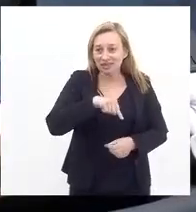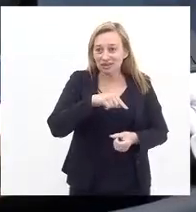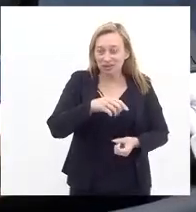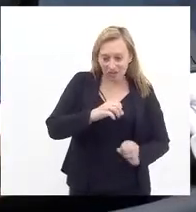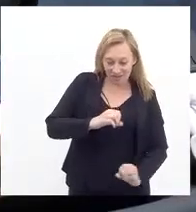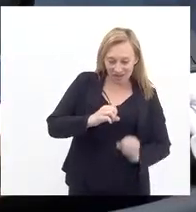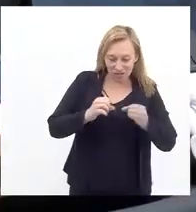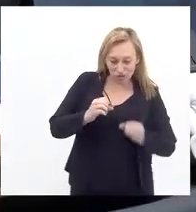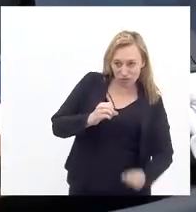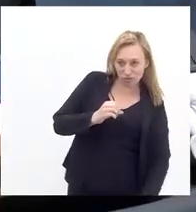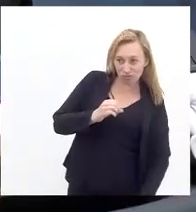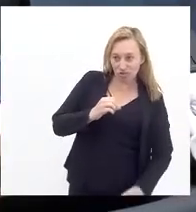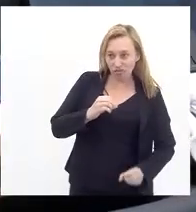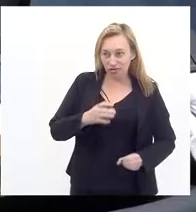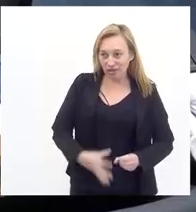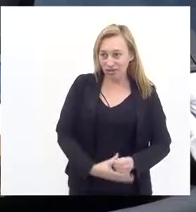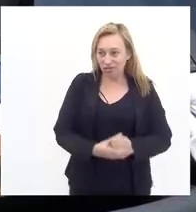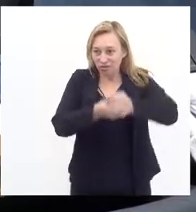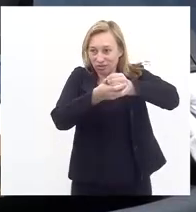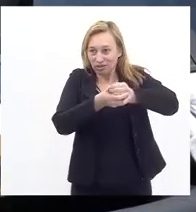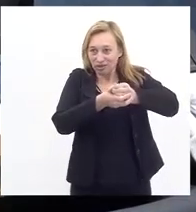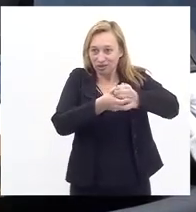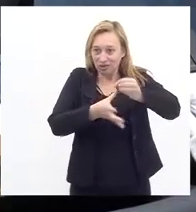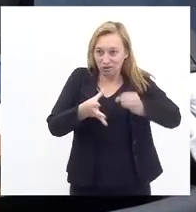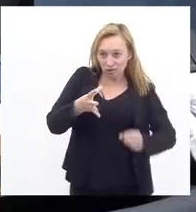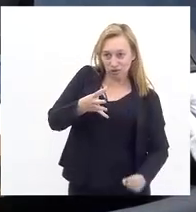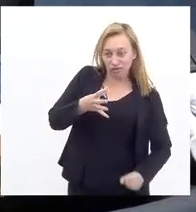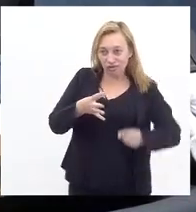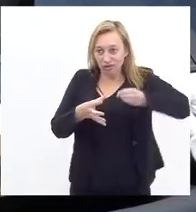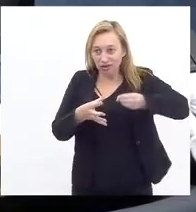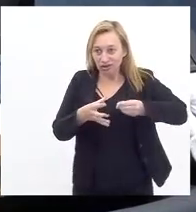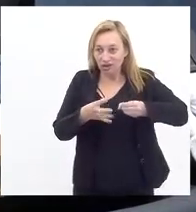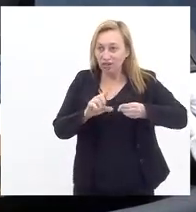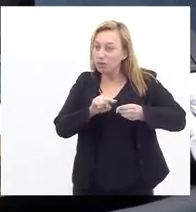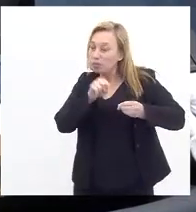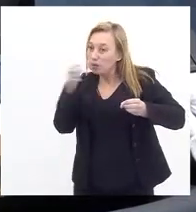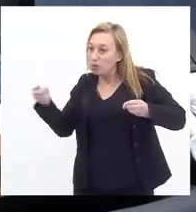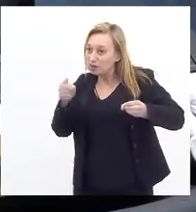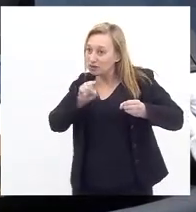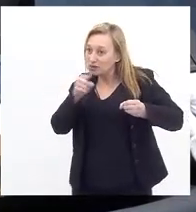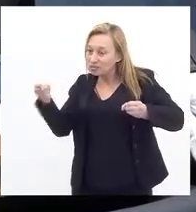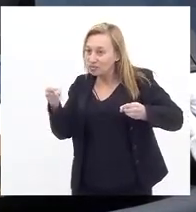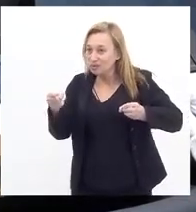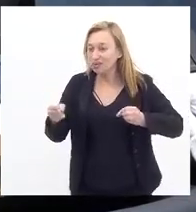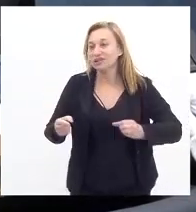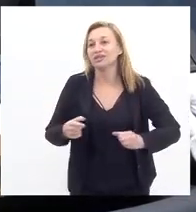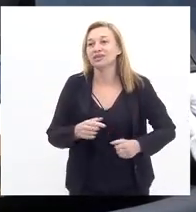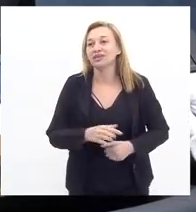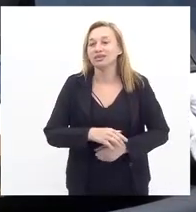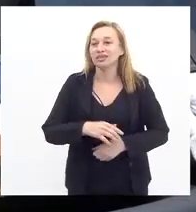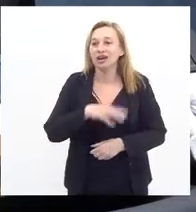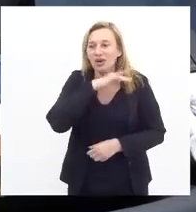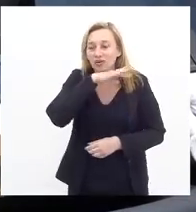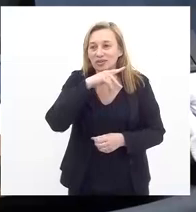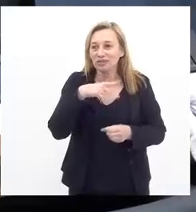descendo que a Ju vai crescendo eu vou para o outro microfone para gente